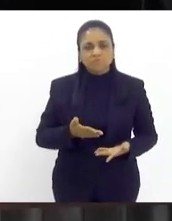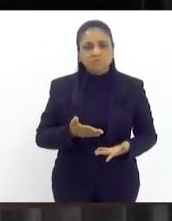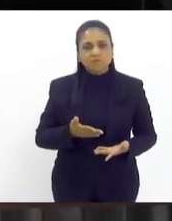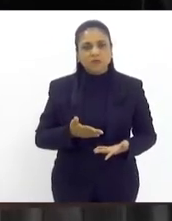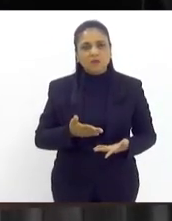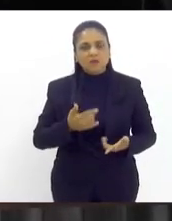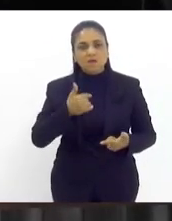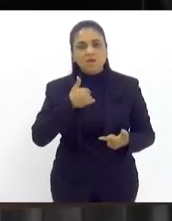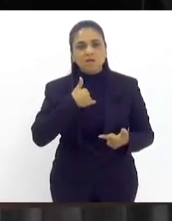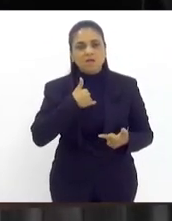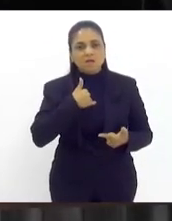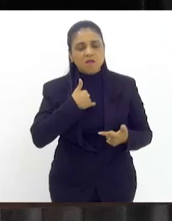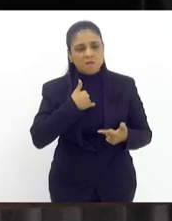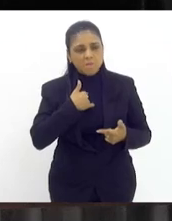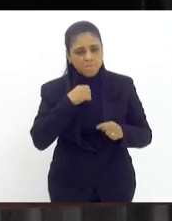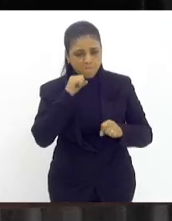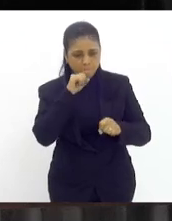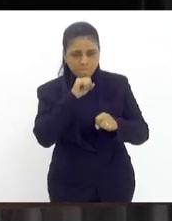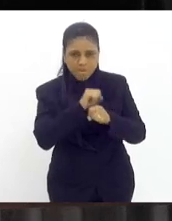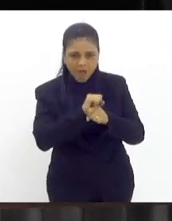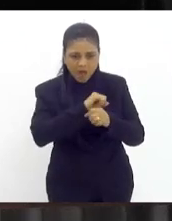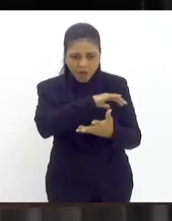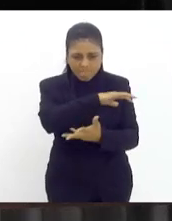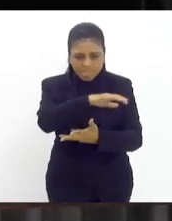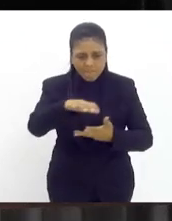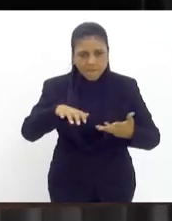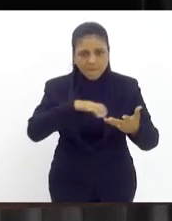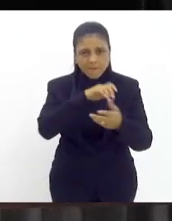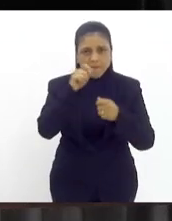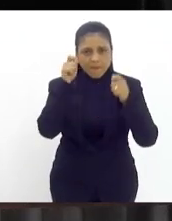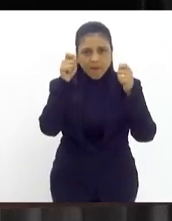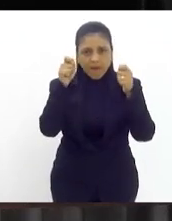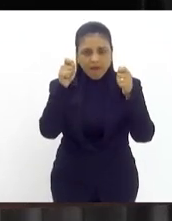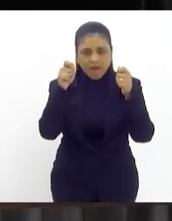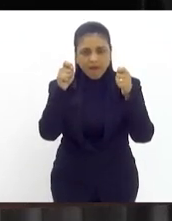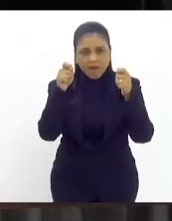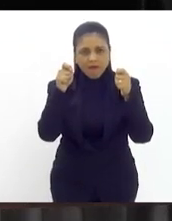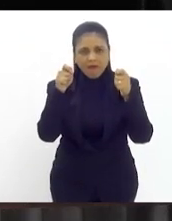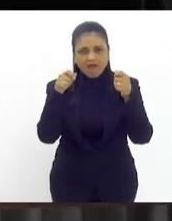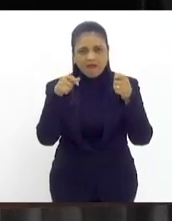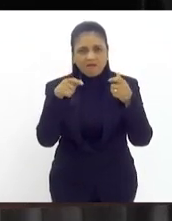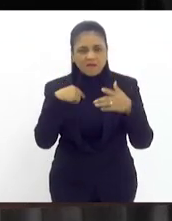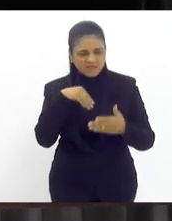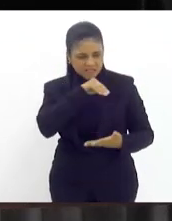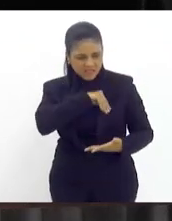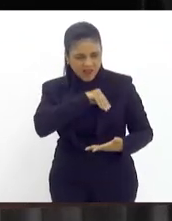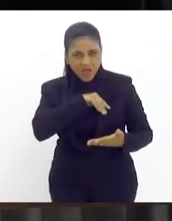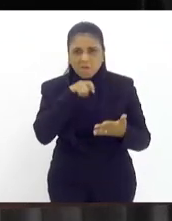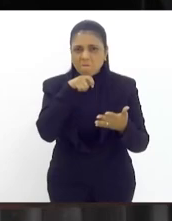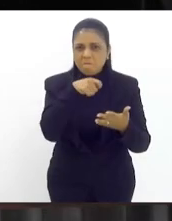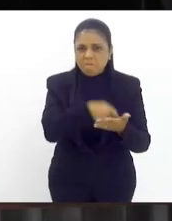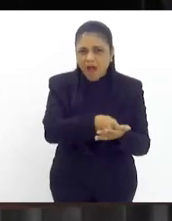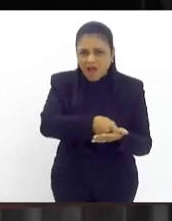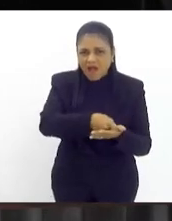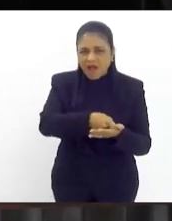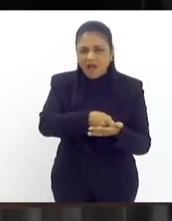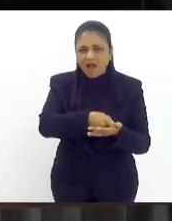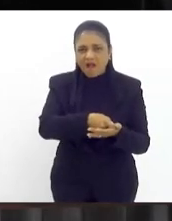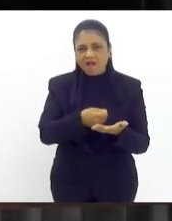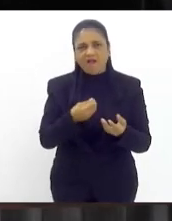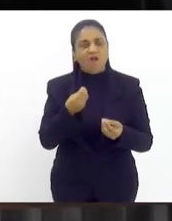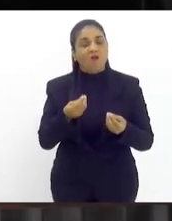aonde nós tivéssemos que paralisar as nossas atividades para ter os nossos salários pago mas nós